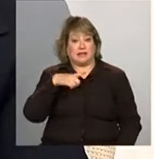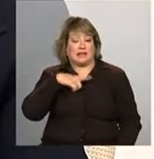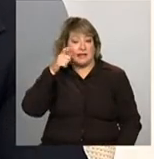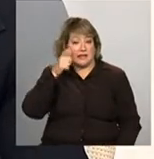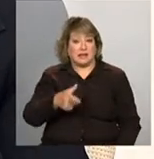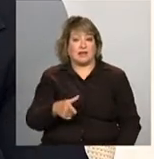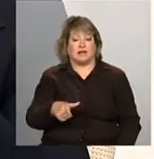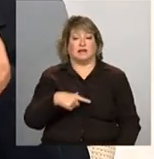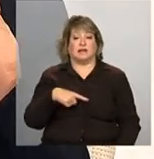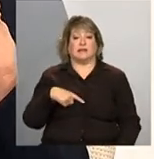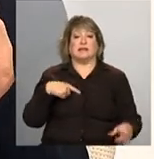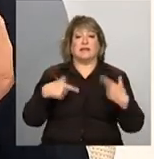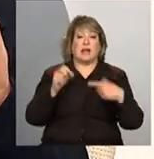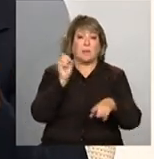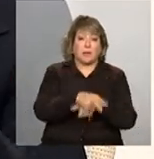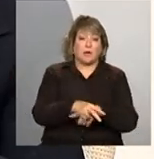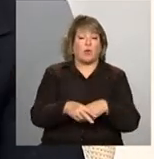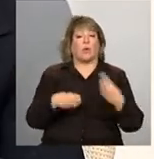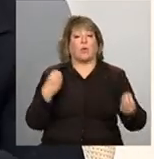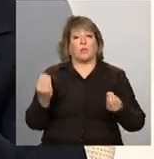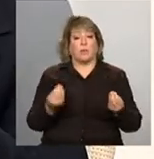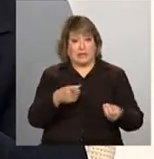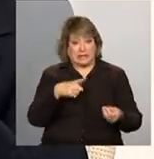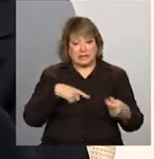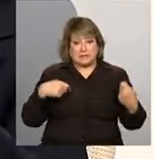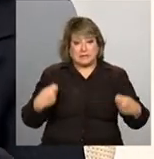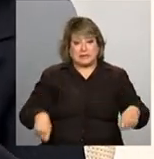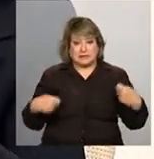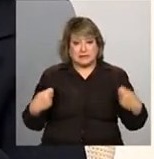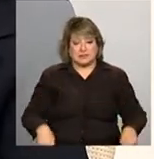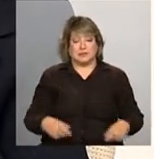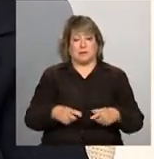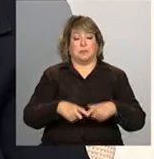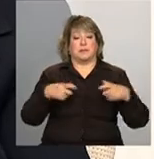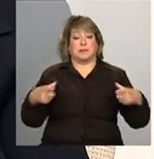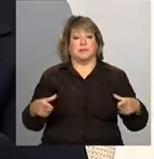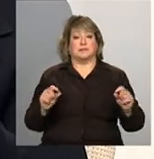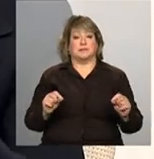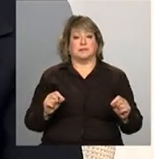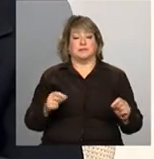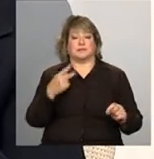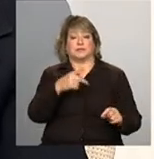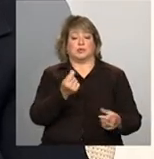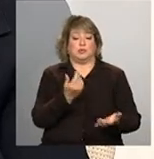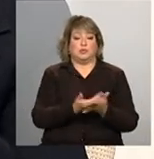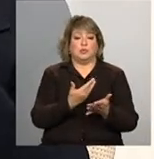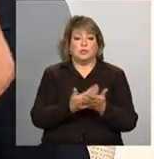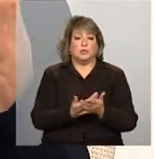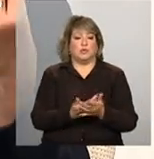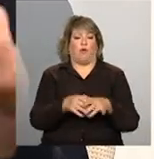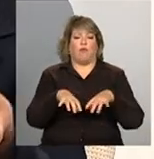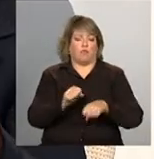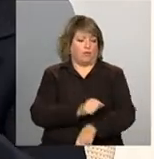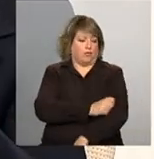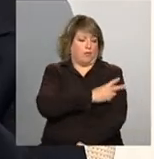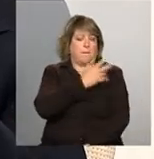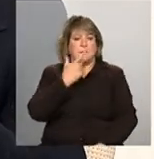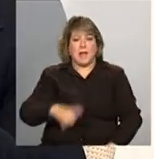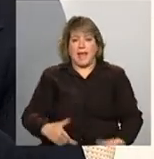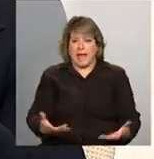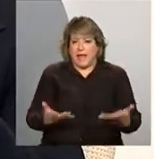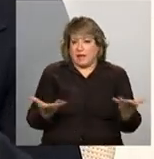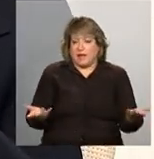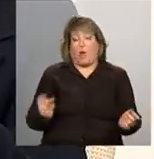situação do trabalho, ele tem necessidade de ampliar a sua escolarização, ele precisa do apoio